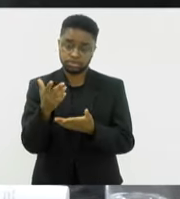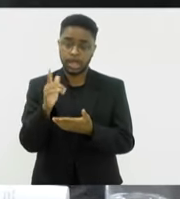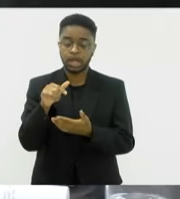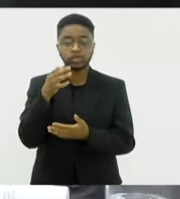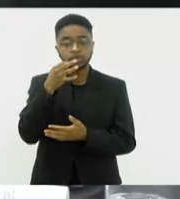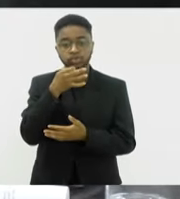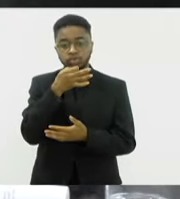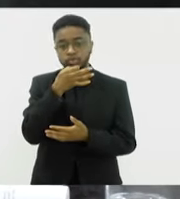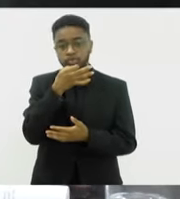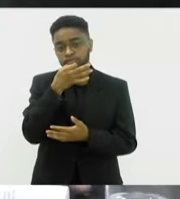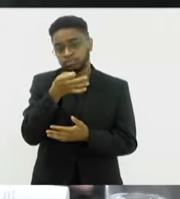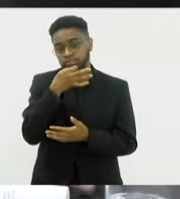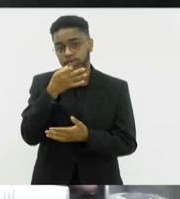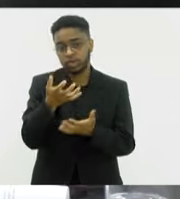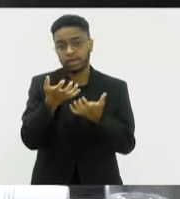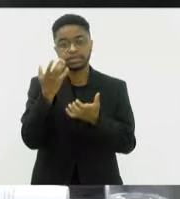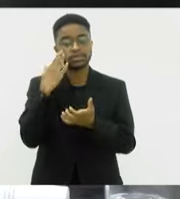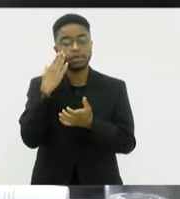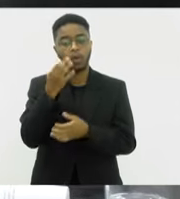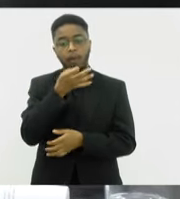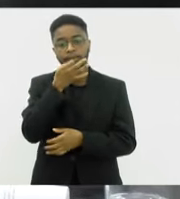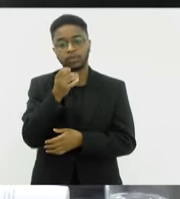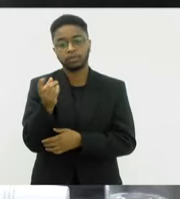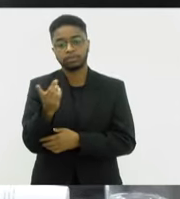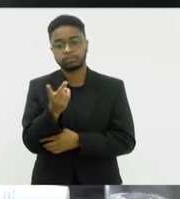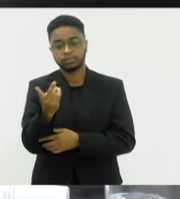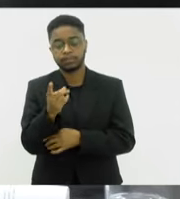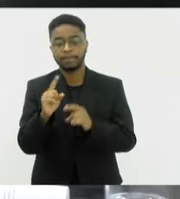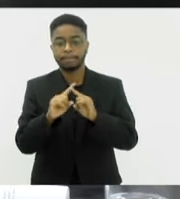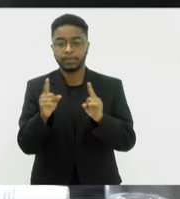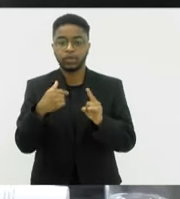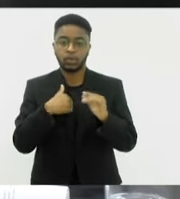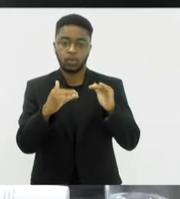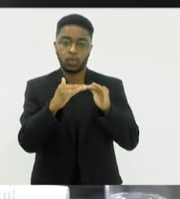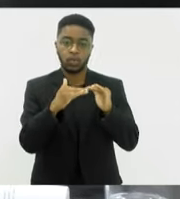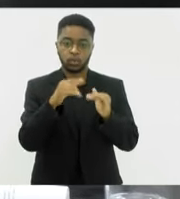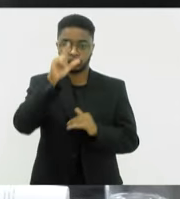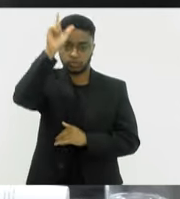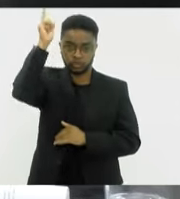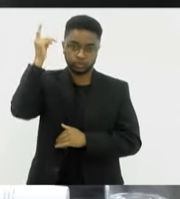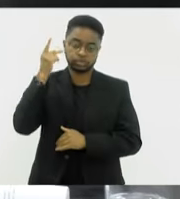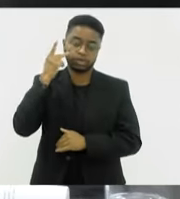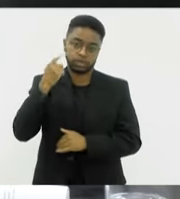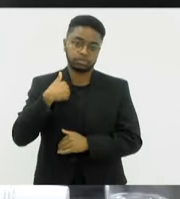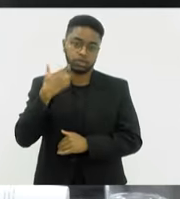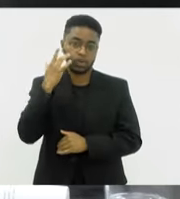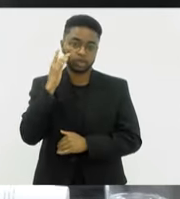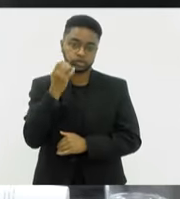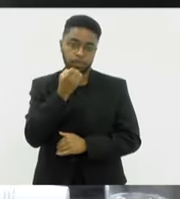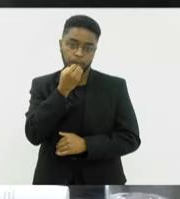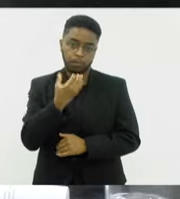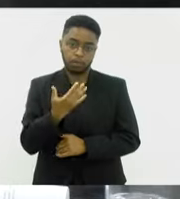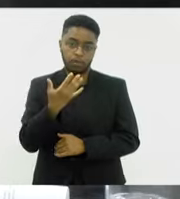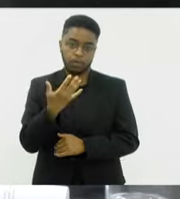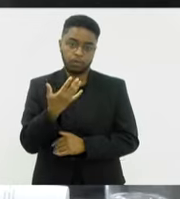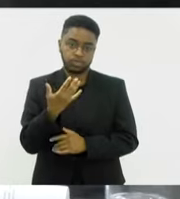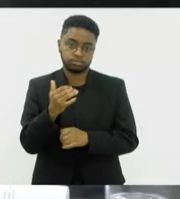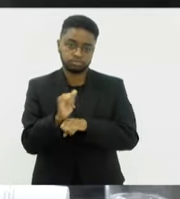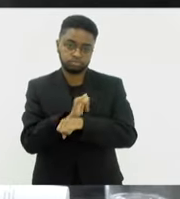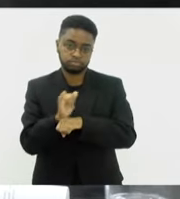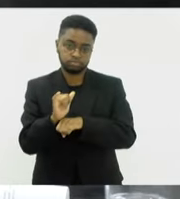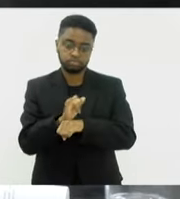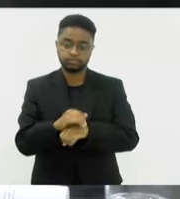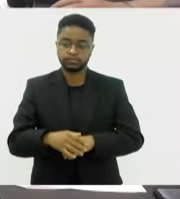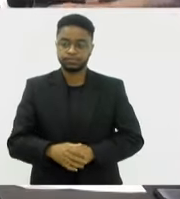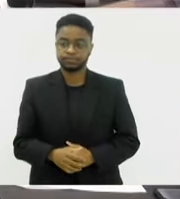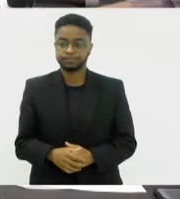equilíbrio aqui, justiça, ouvi os dois autores, mas já me filio à tese do deputado Luiz Paulo e considero que seja uma boa solução. Senhor presidente,